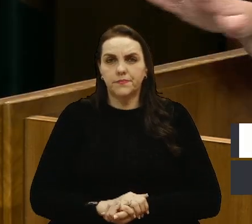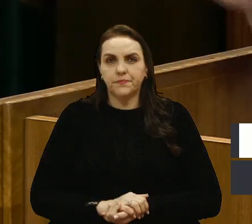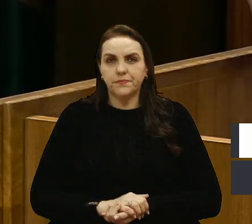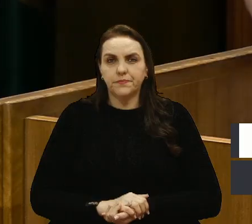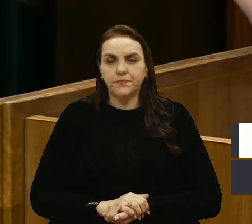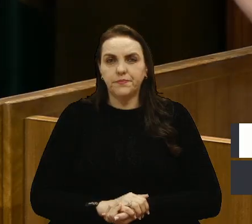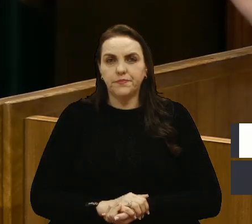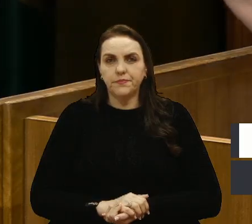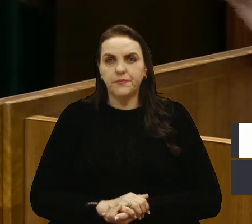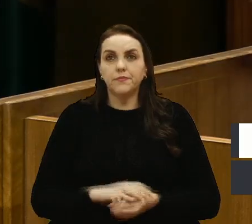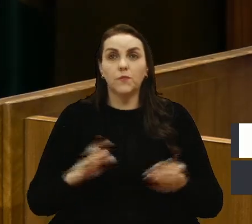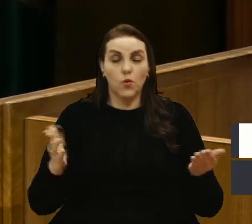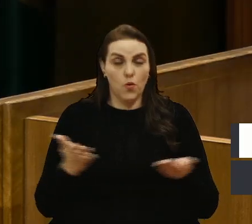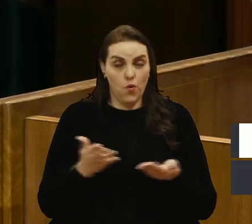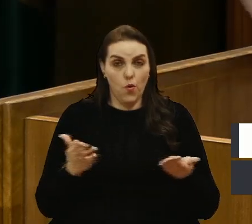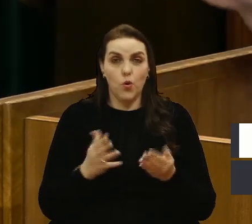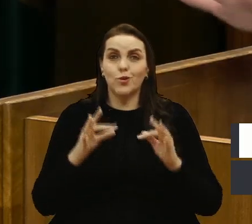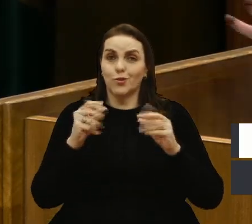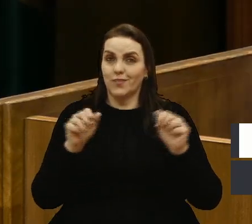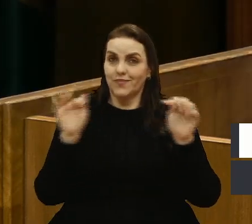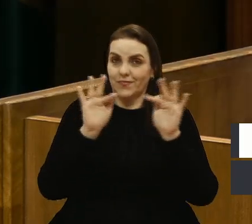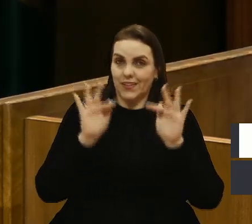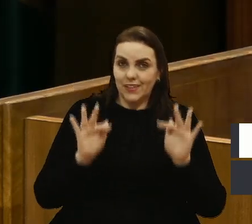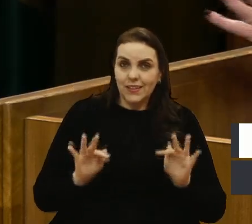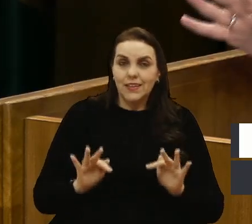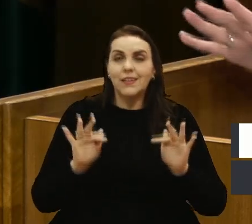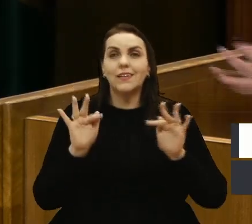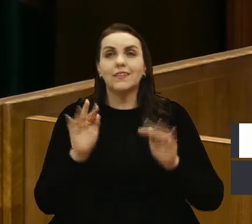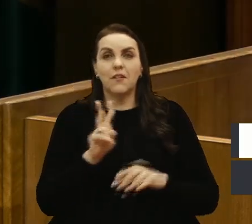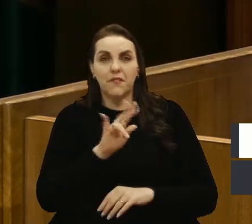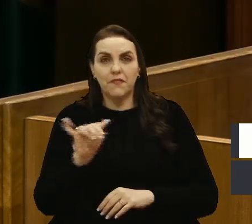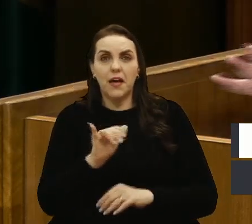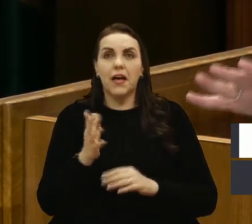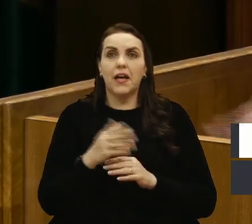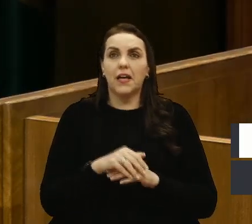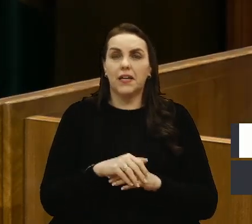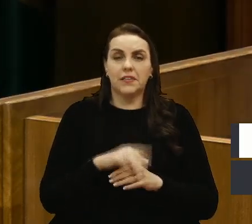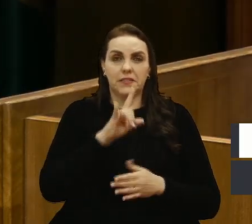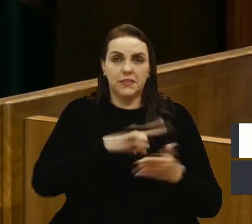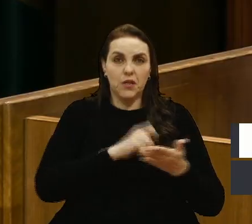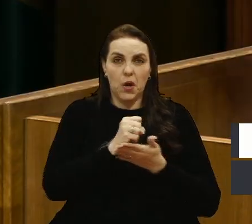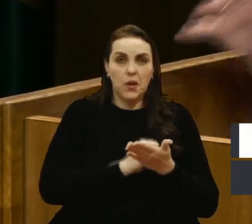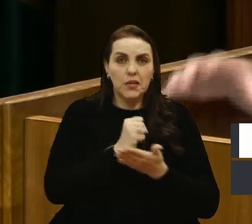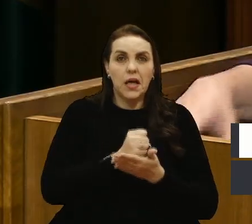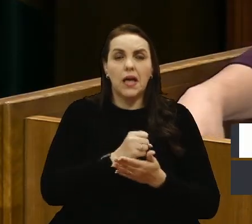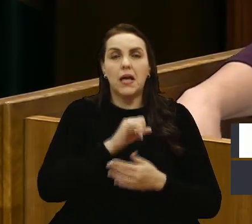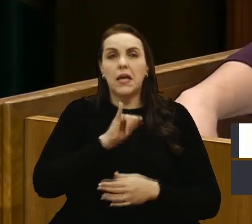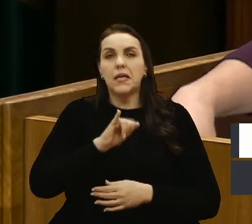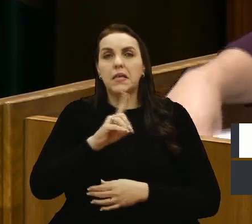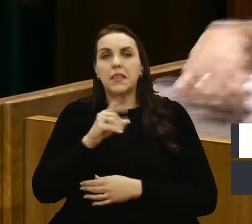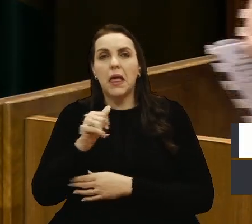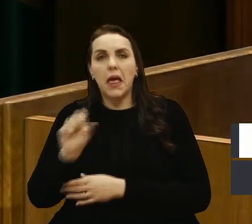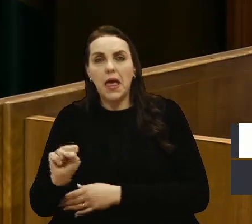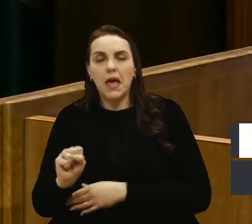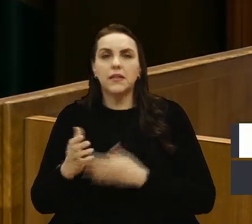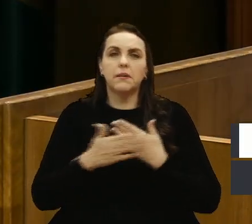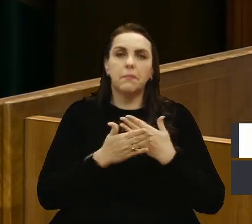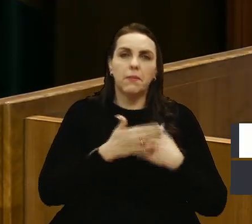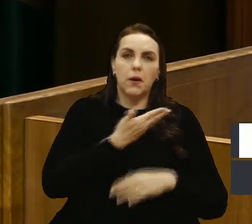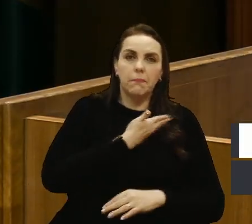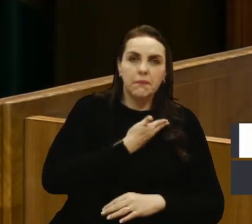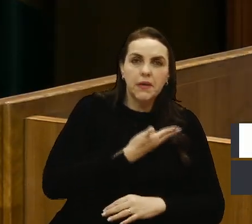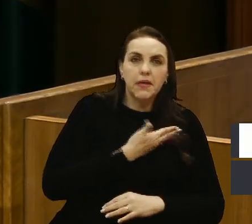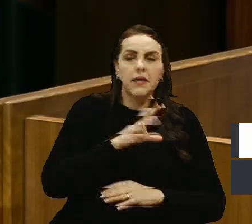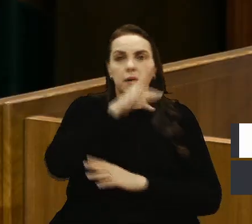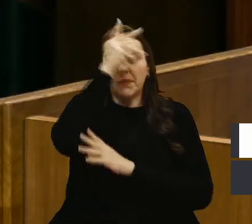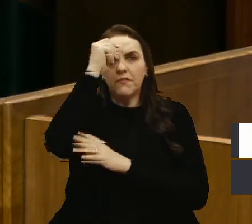Hoje estamos, né, todos felizes que vão rescindir com ideias, e daí está um amigo, o prefeito foi lá e disse que ao